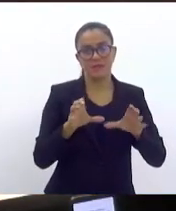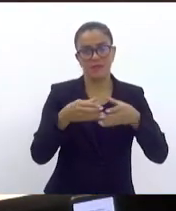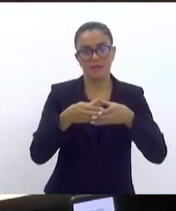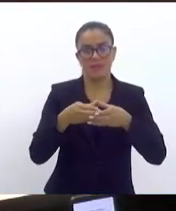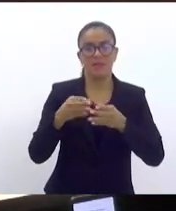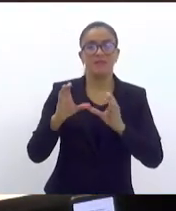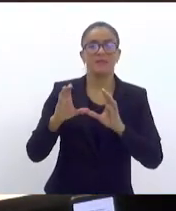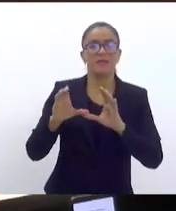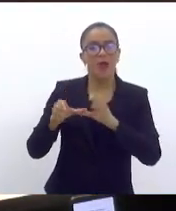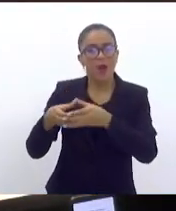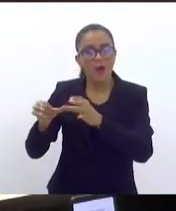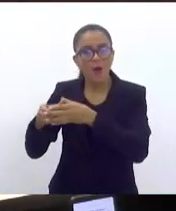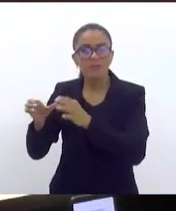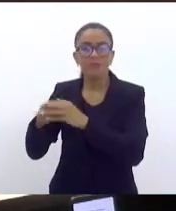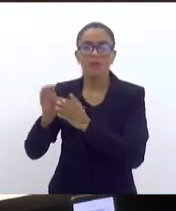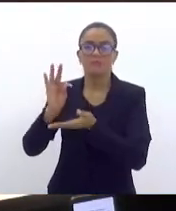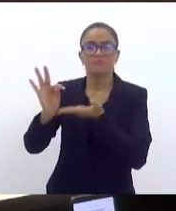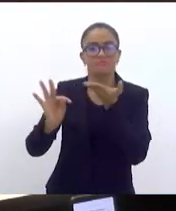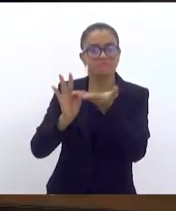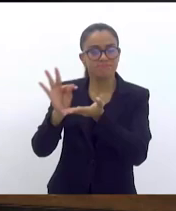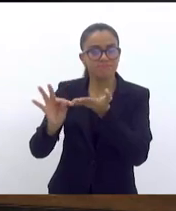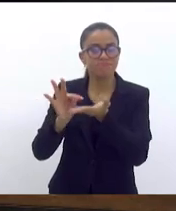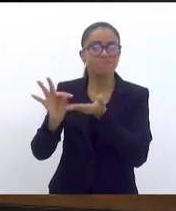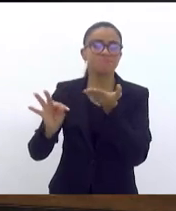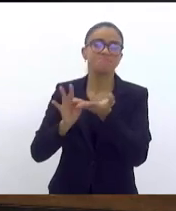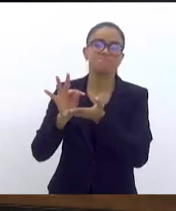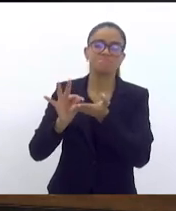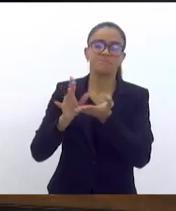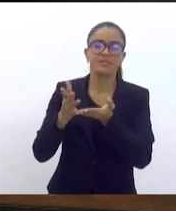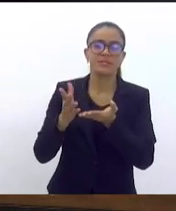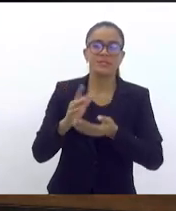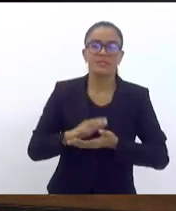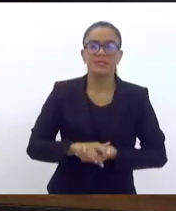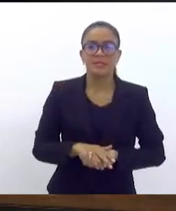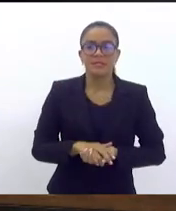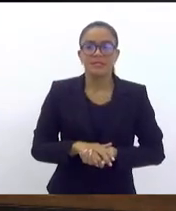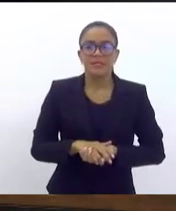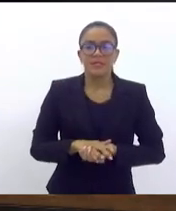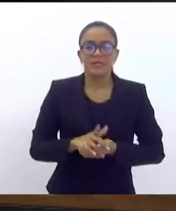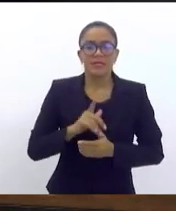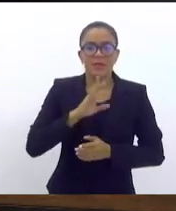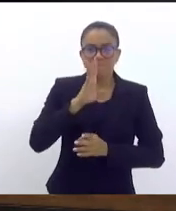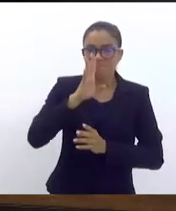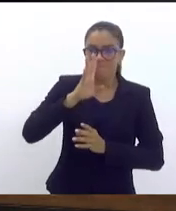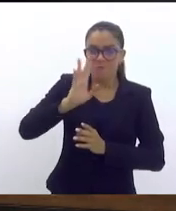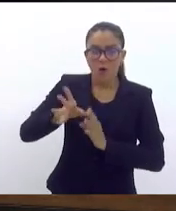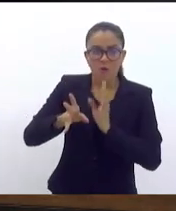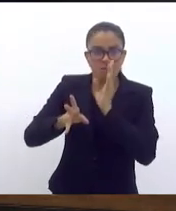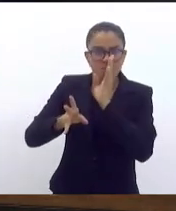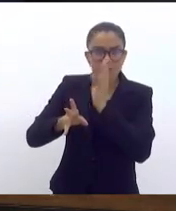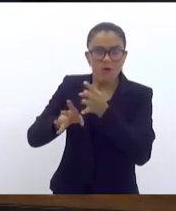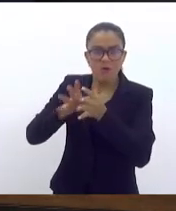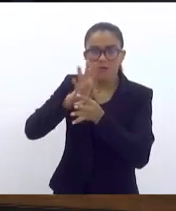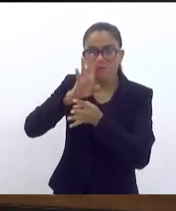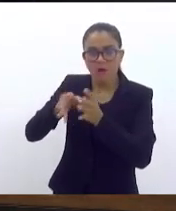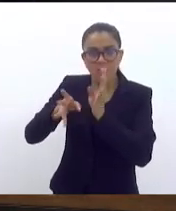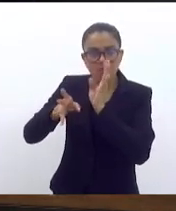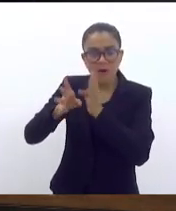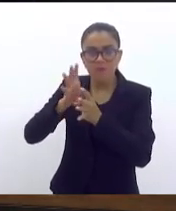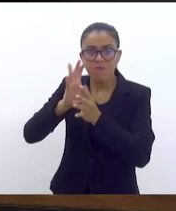Deputado Rodrigo Amorim sofrido uma acusação absolutamente